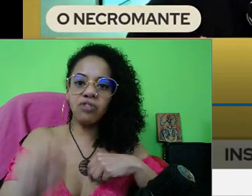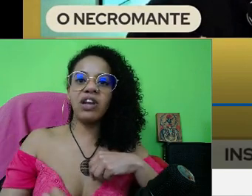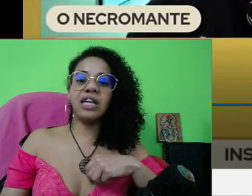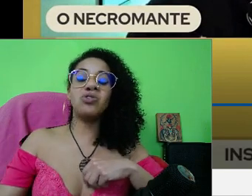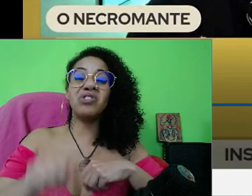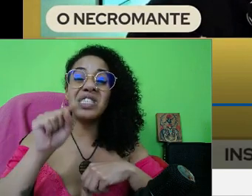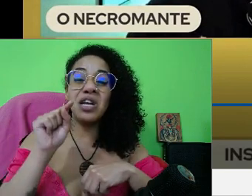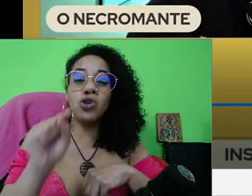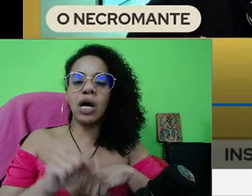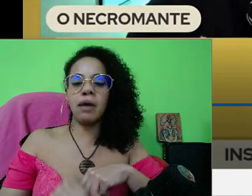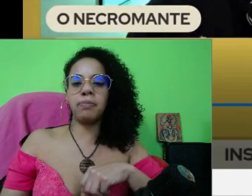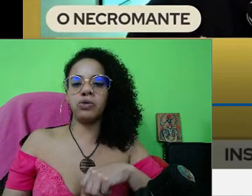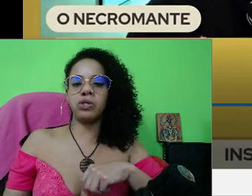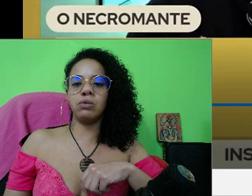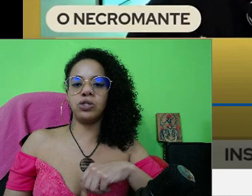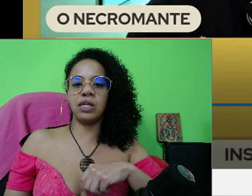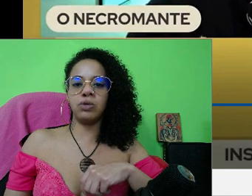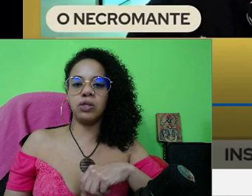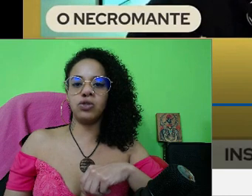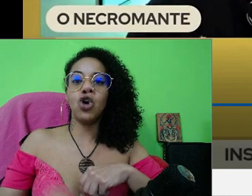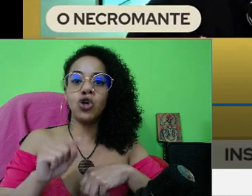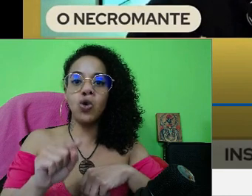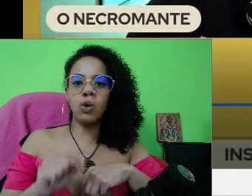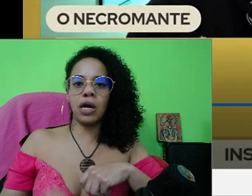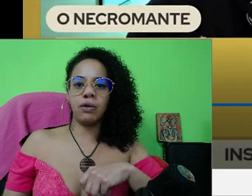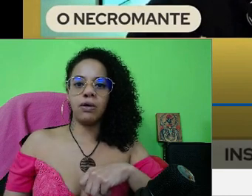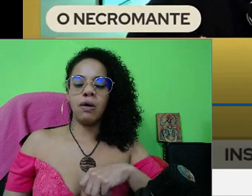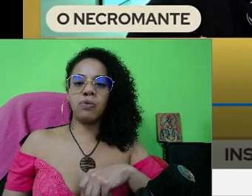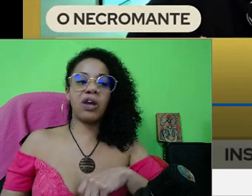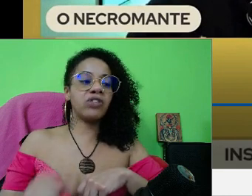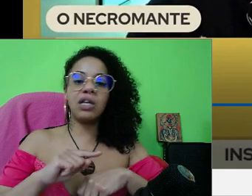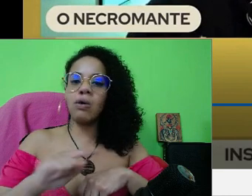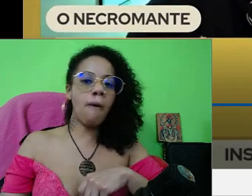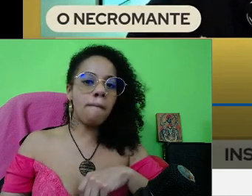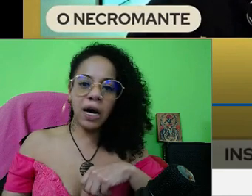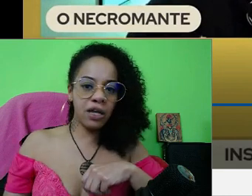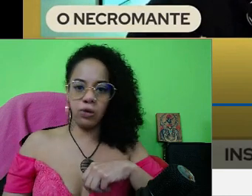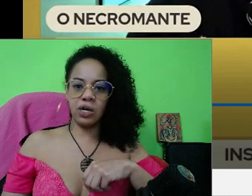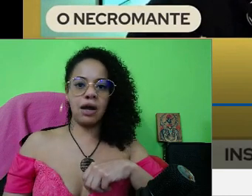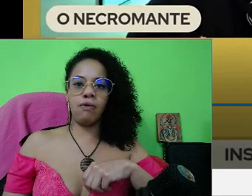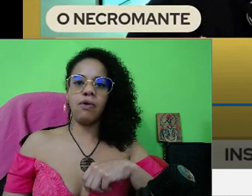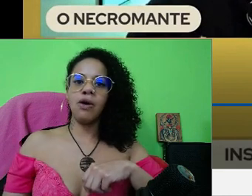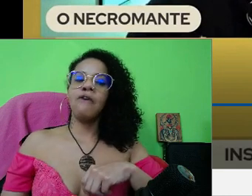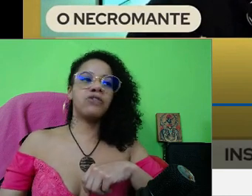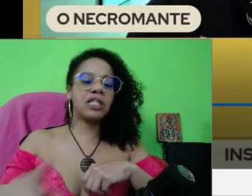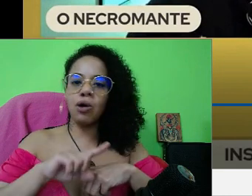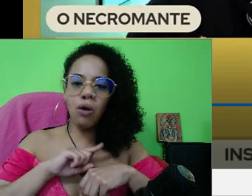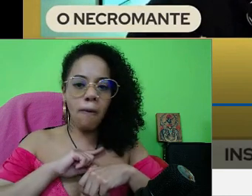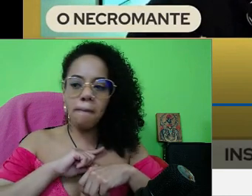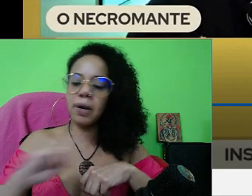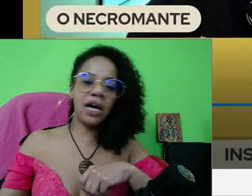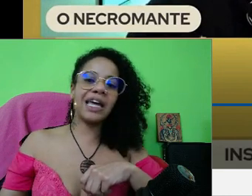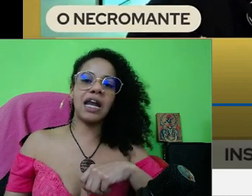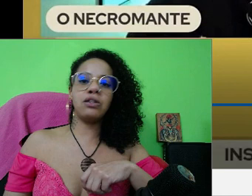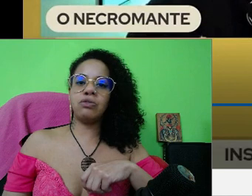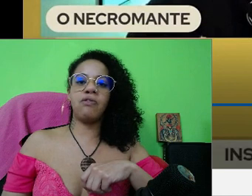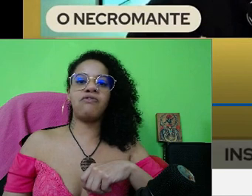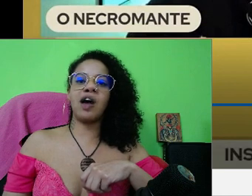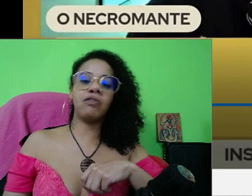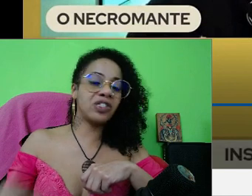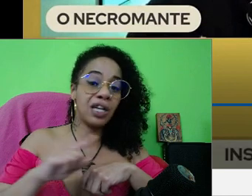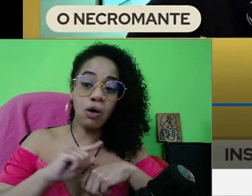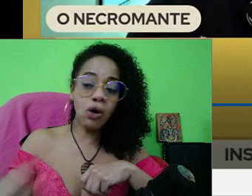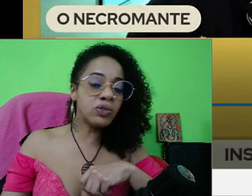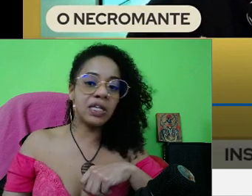eu sempre te falei isso e você nunca reproduziu eu dizendo isso nunca porque você não acompanha o meu canal você não acompanha nada